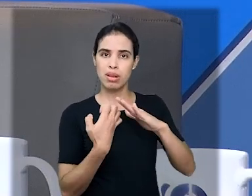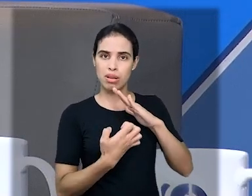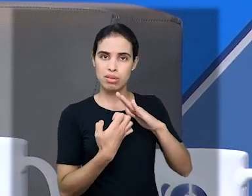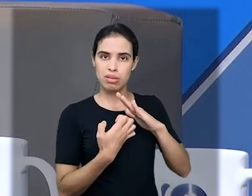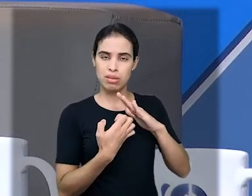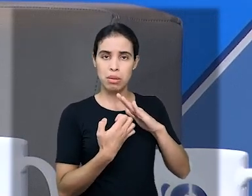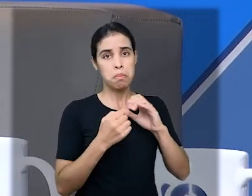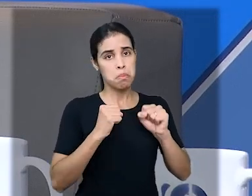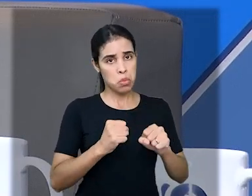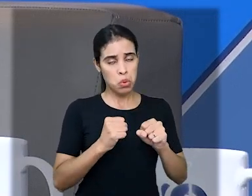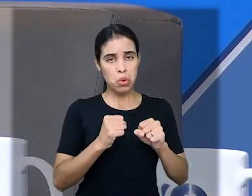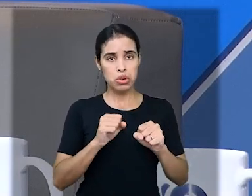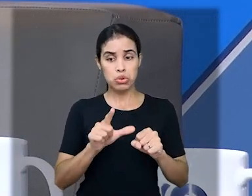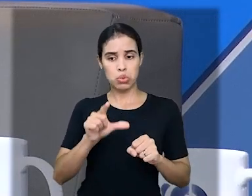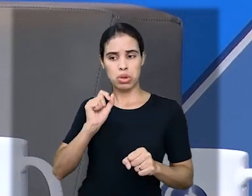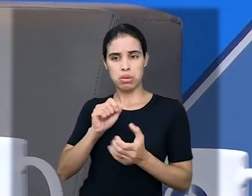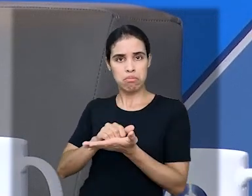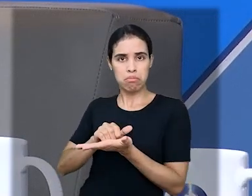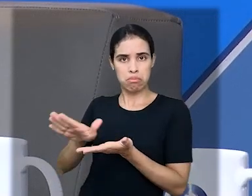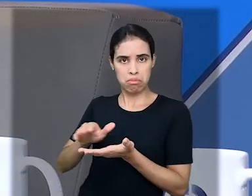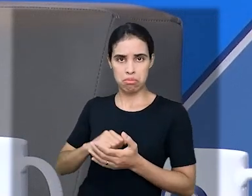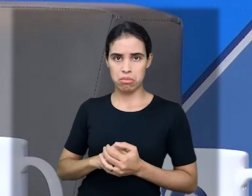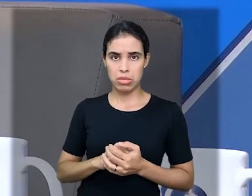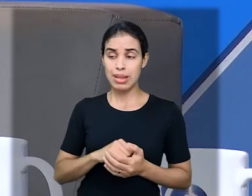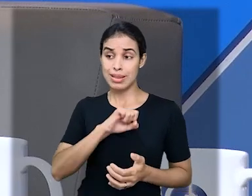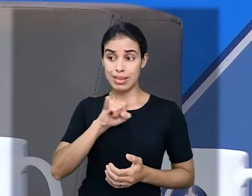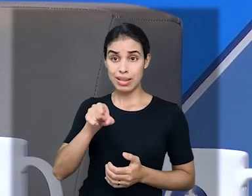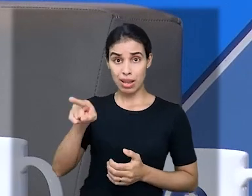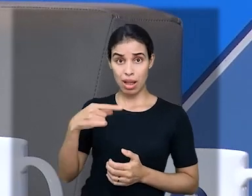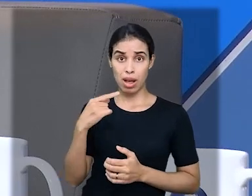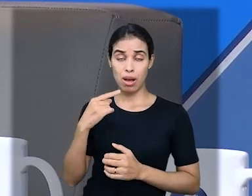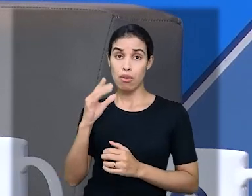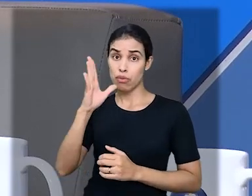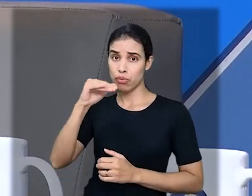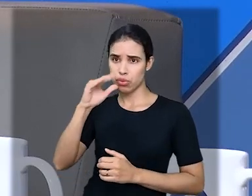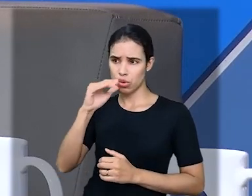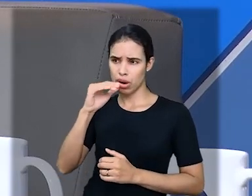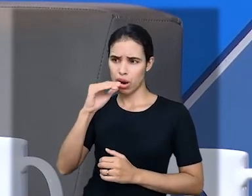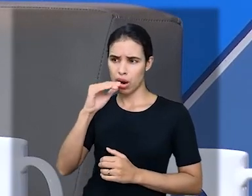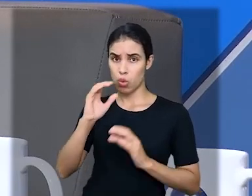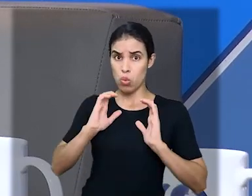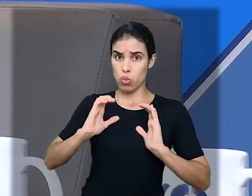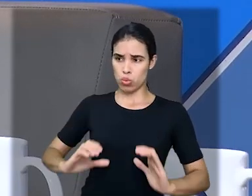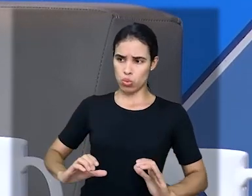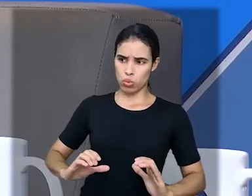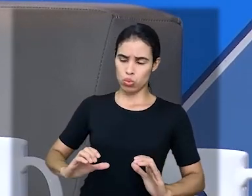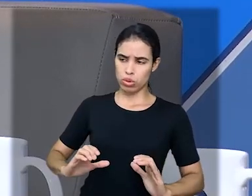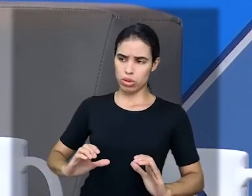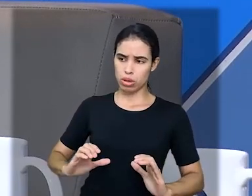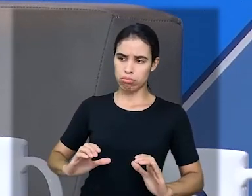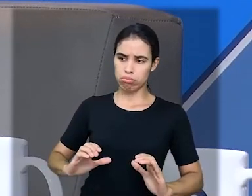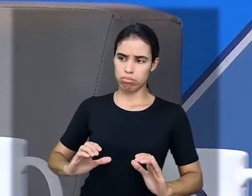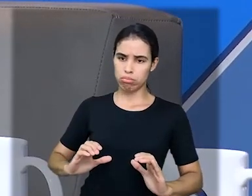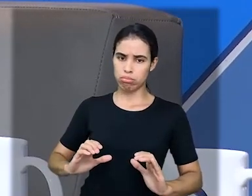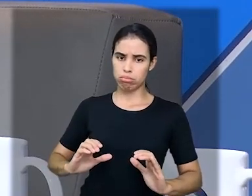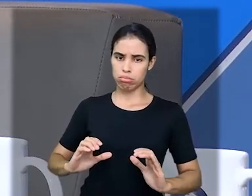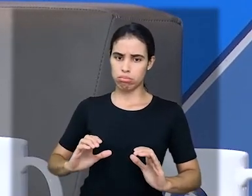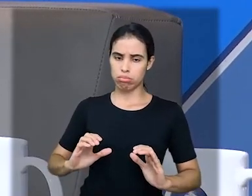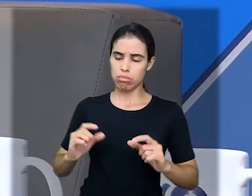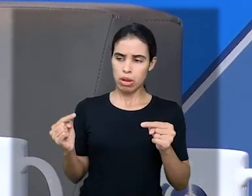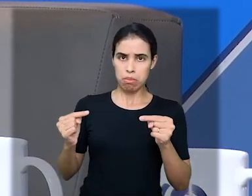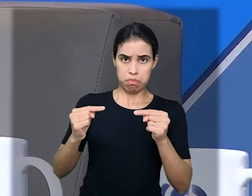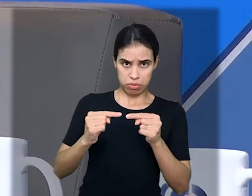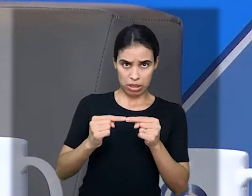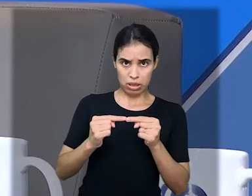empregador. E poderá ser aplicada sempre que a conduta do empregado estiver amoldada,